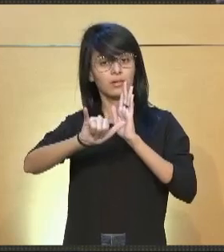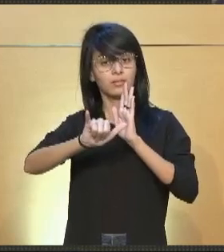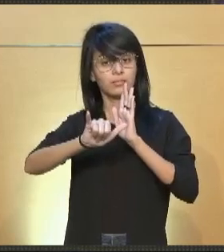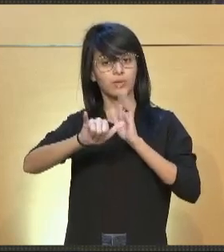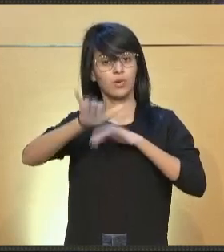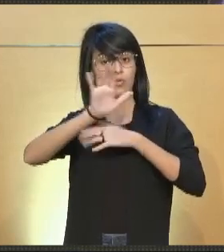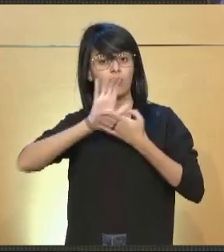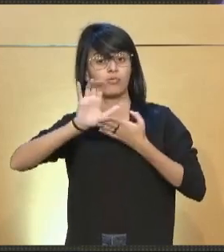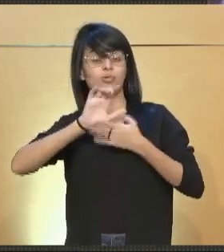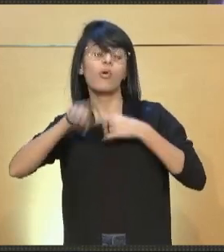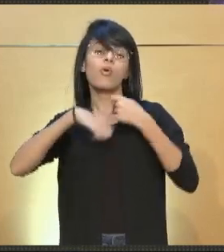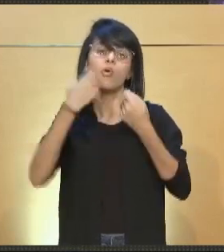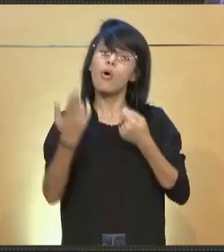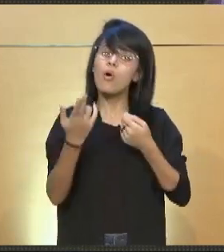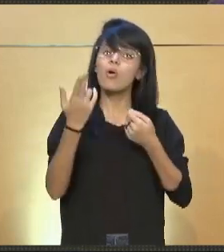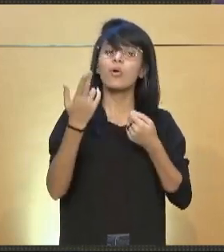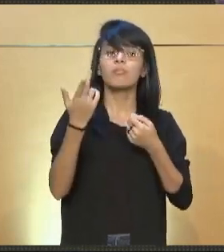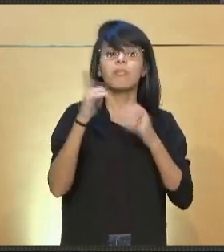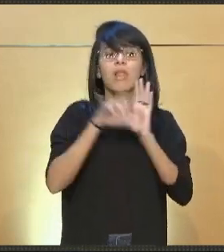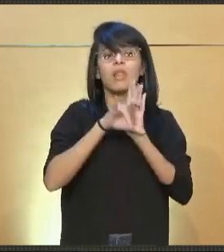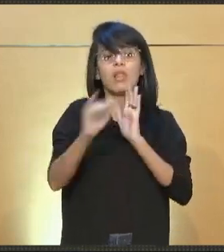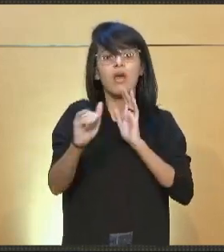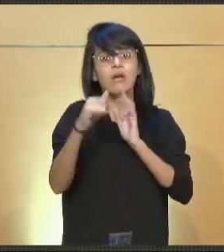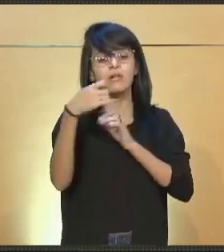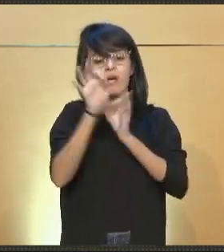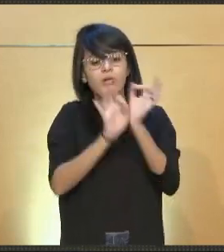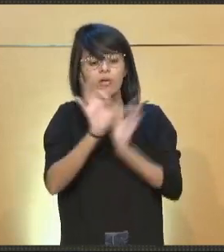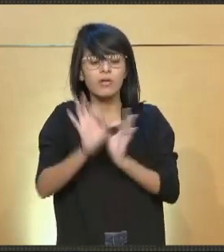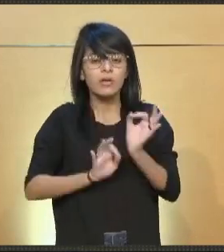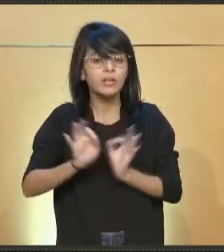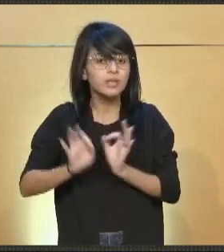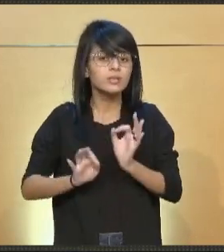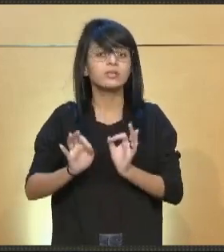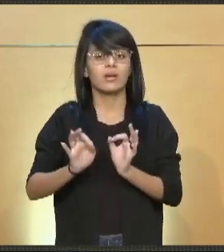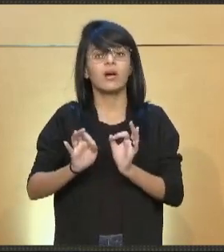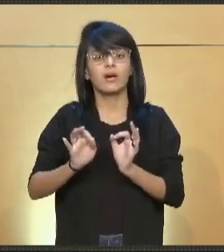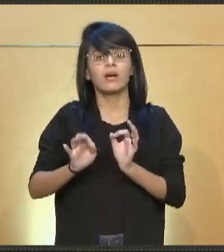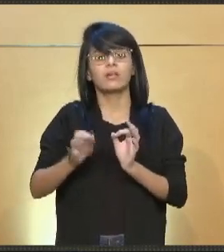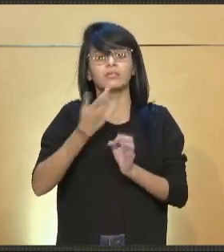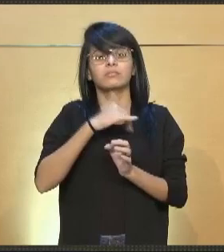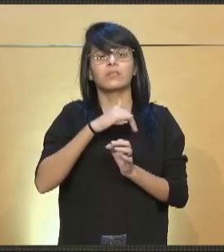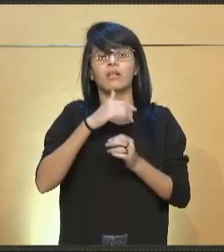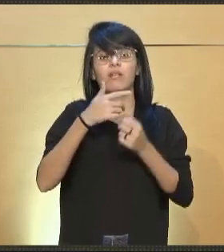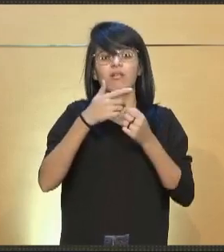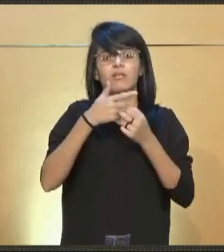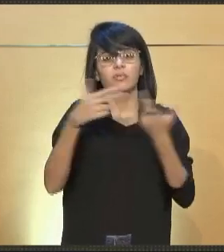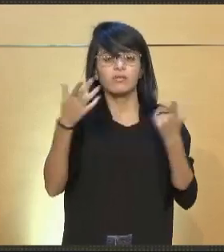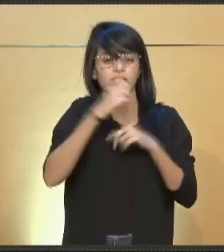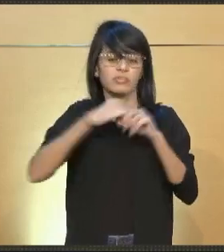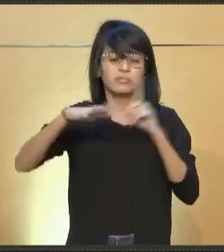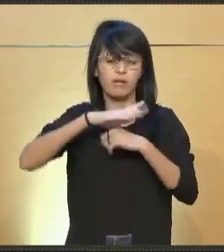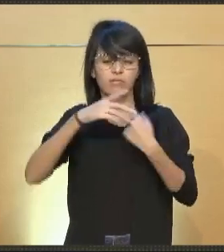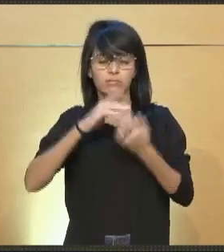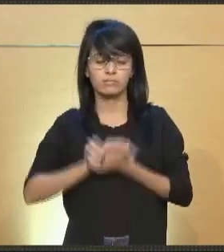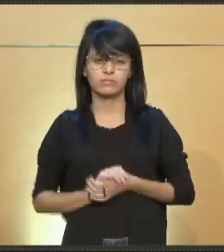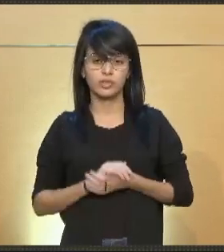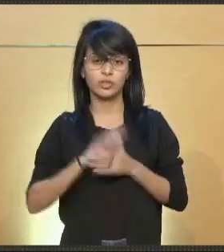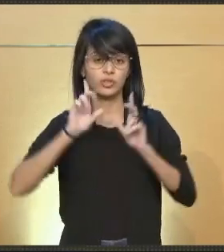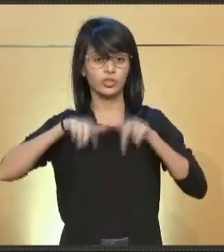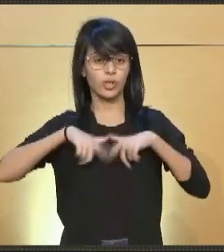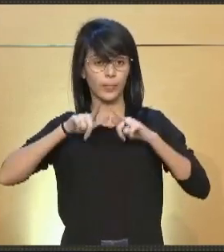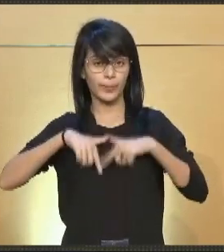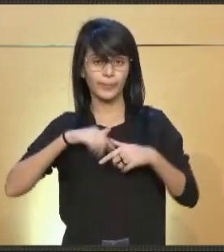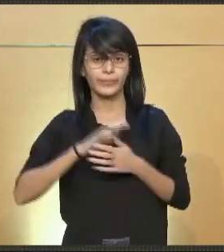leis ordinárias que iam organizar a vida social, civil e religiosa de Israel. Nisso você tem a